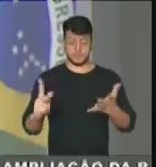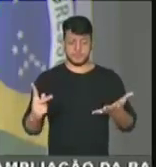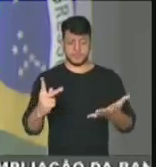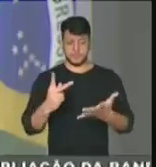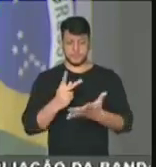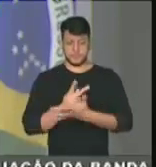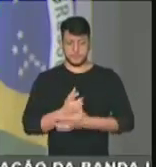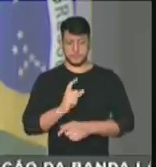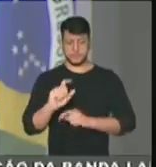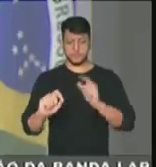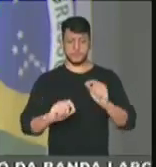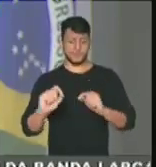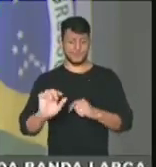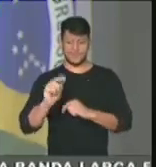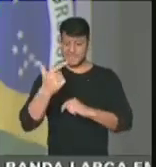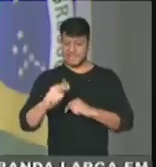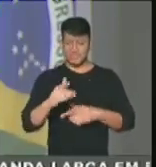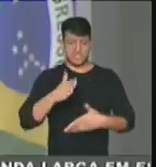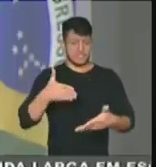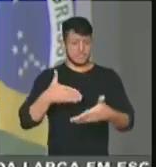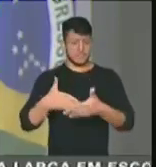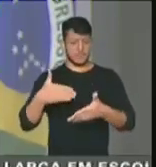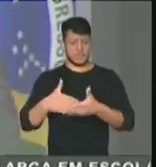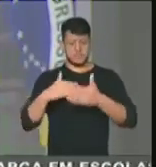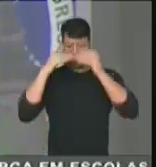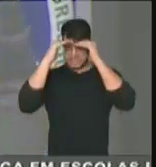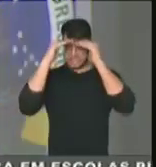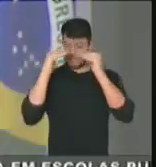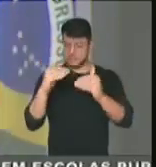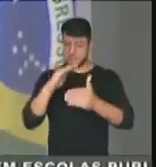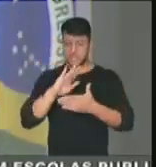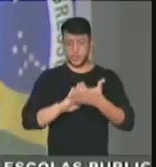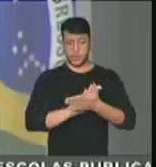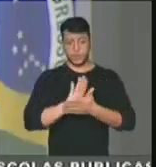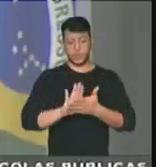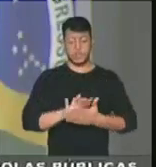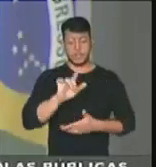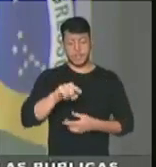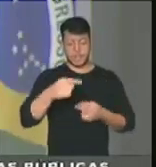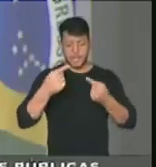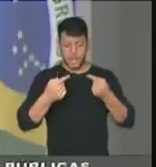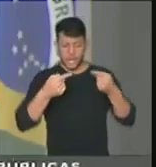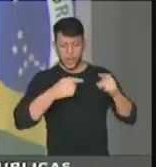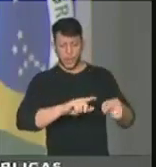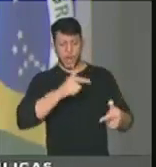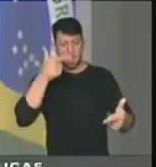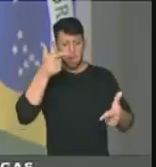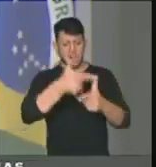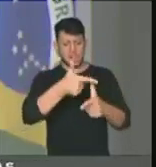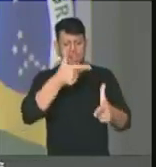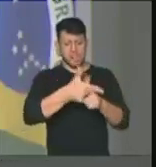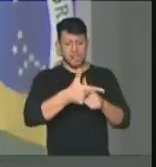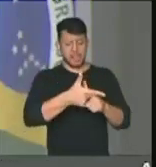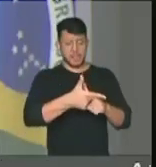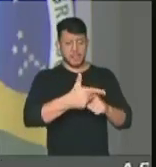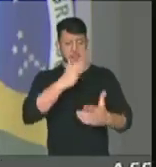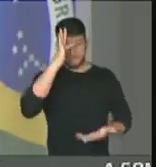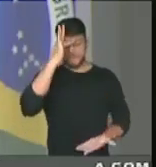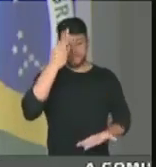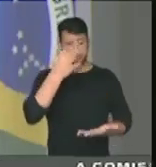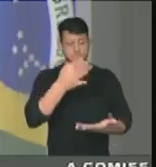qualquer limite da dignidade e ofendem a sé de milhões